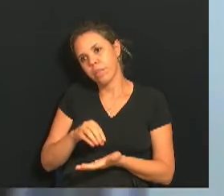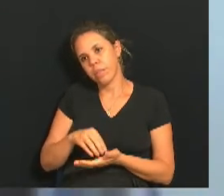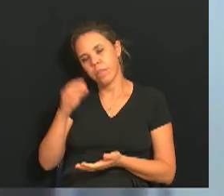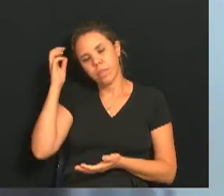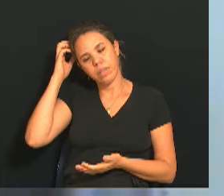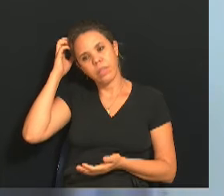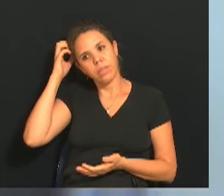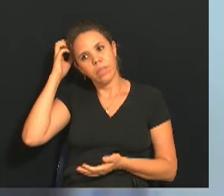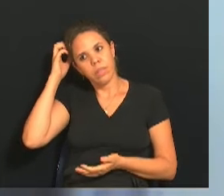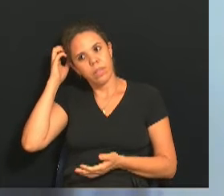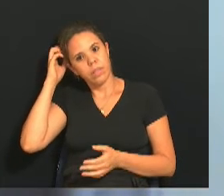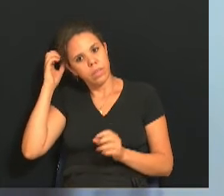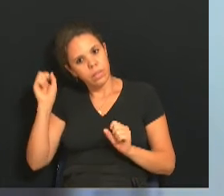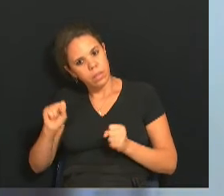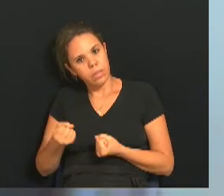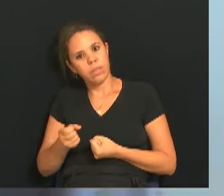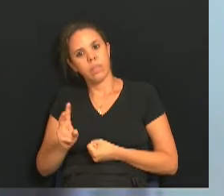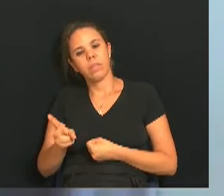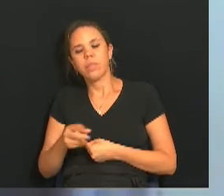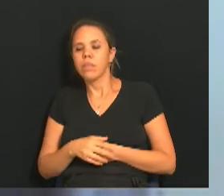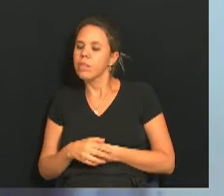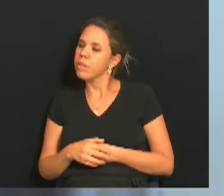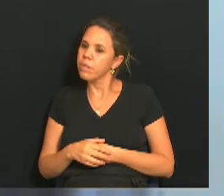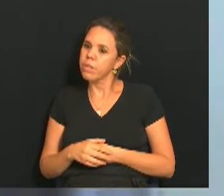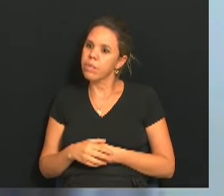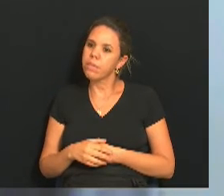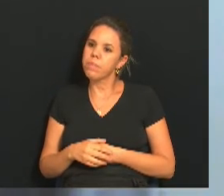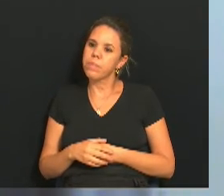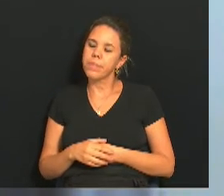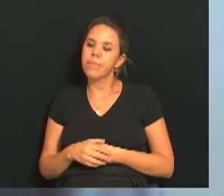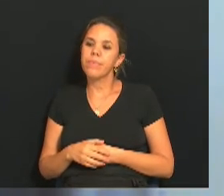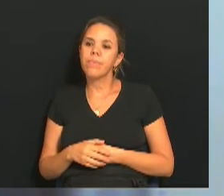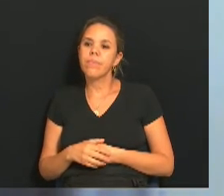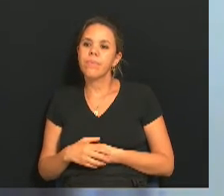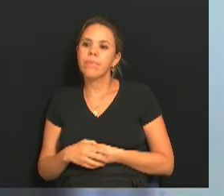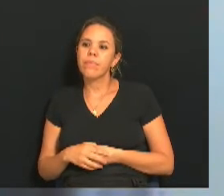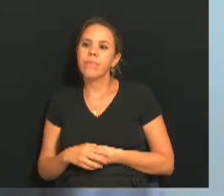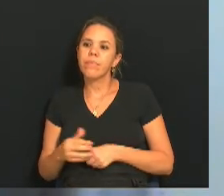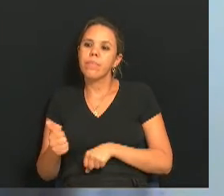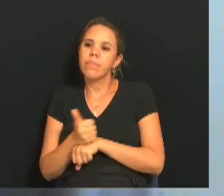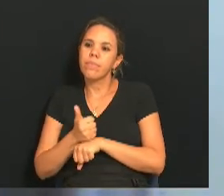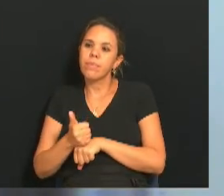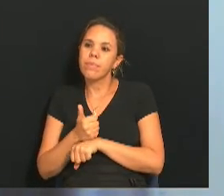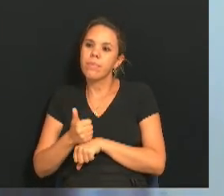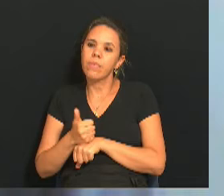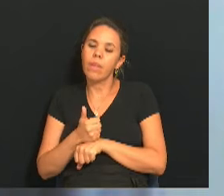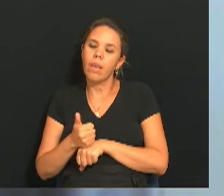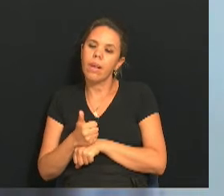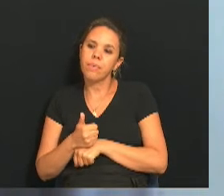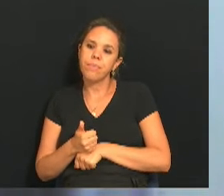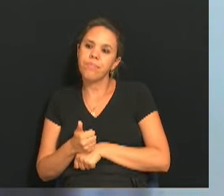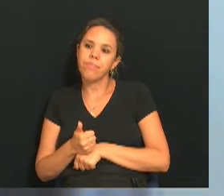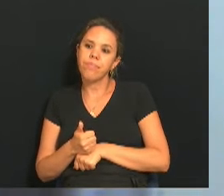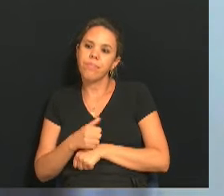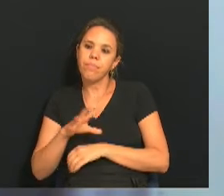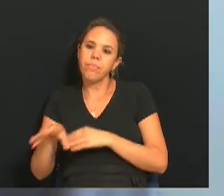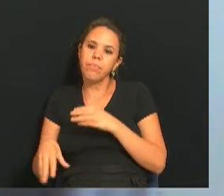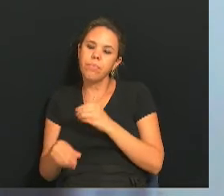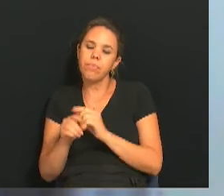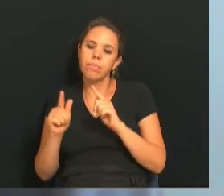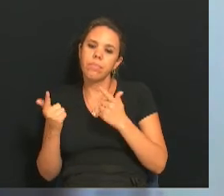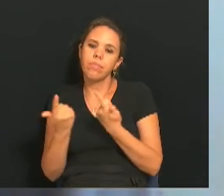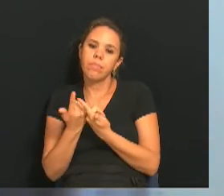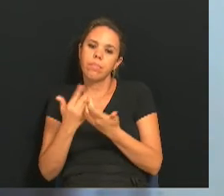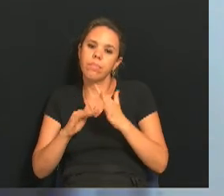nós defendemos de forma veemente que os cargos que compõem a equipe gestora das escolas